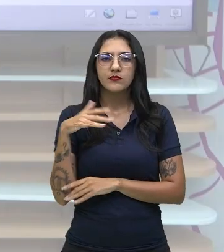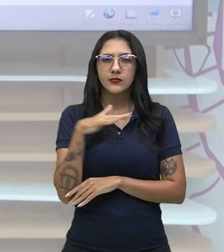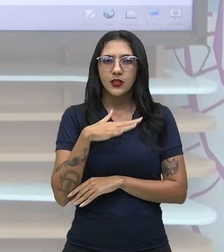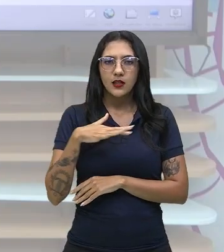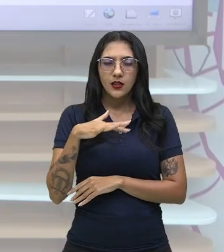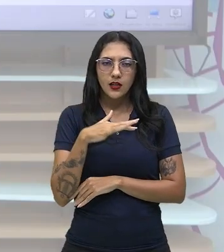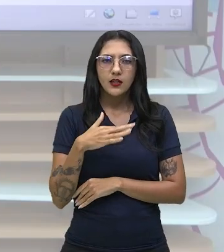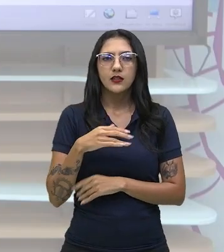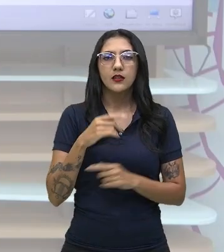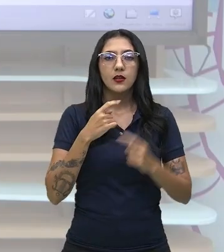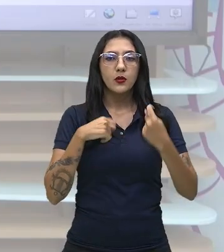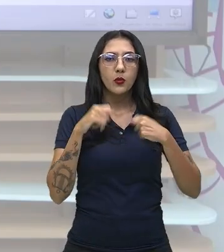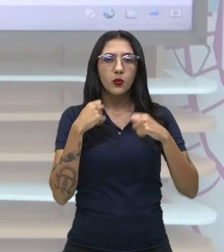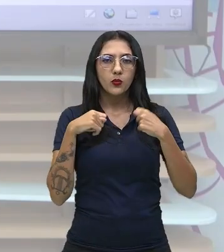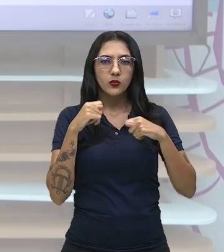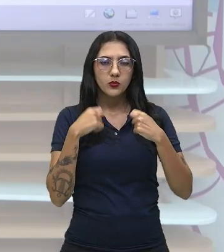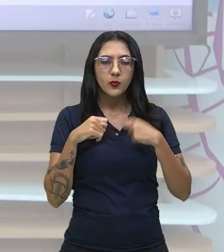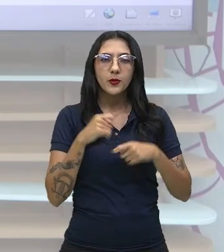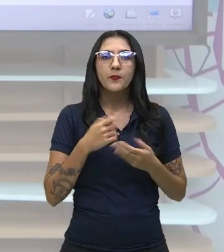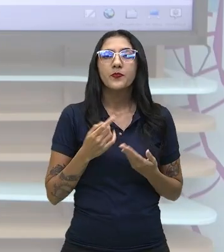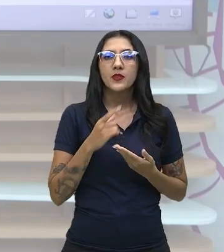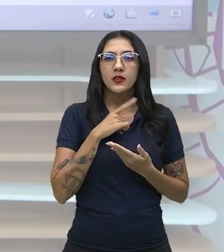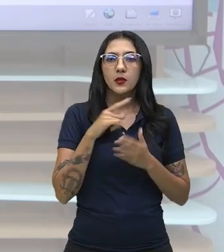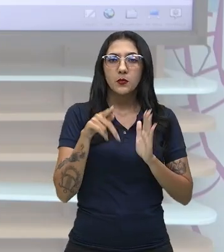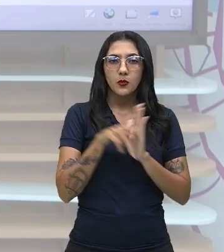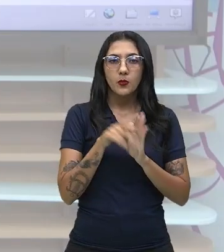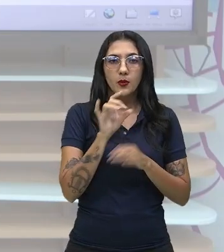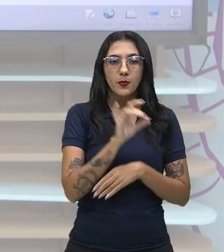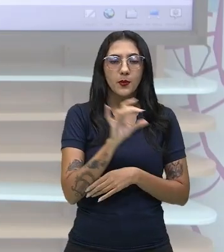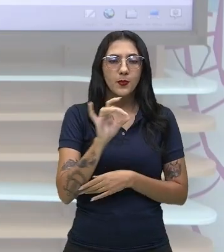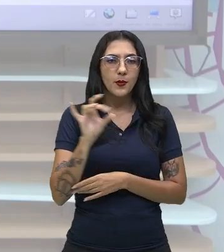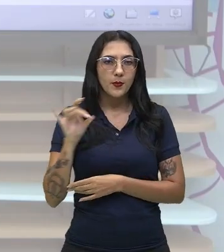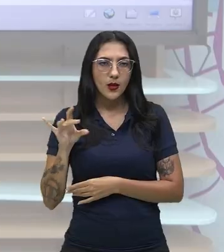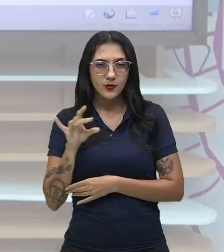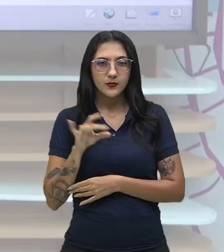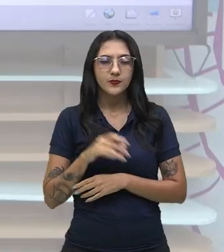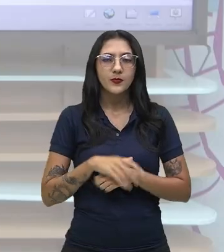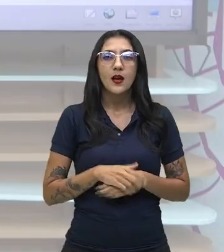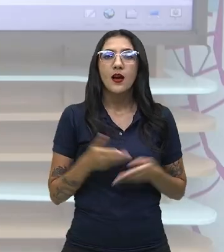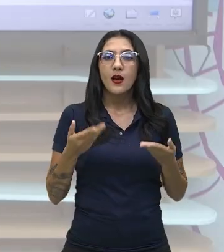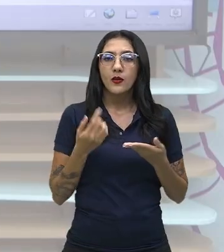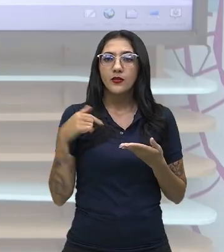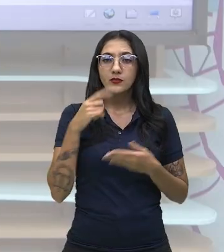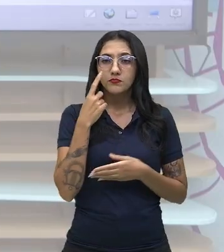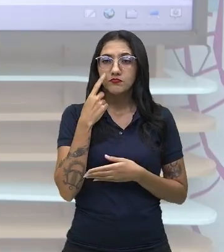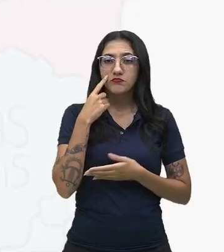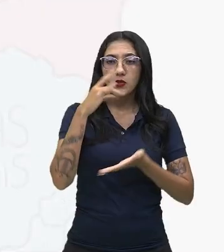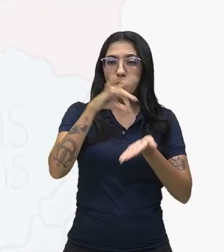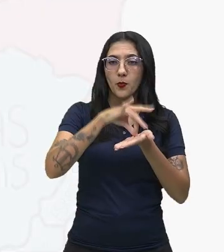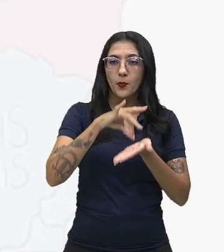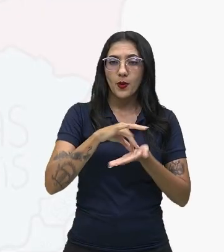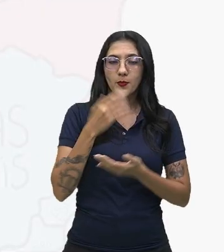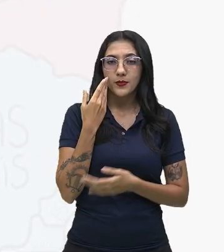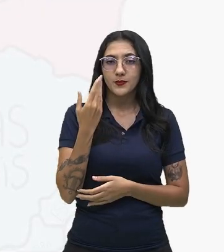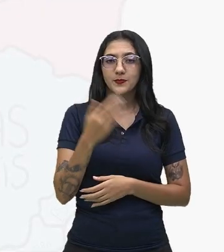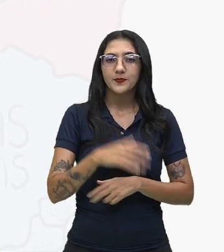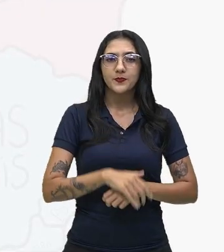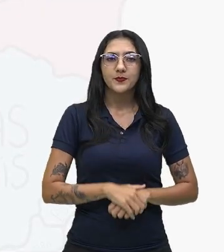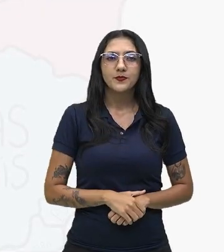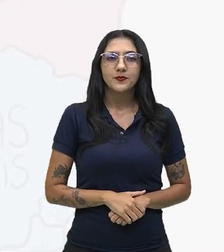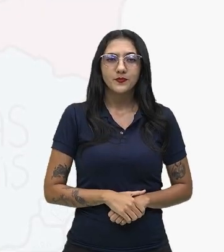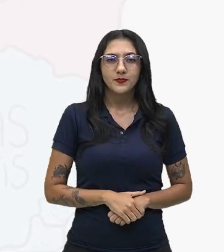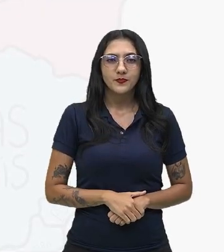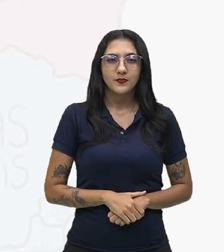físicas, econômicas, que esses estados têm em comum. Vamos agora observar os mapas? Aí nós